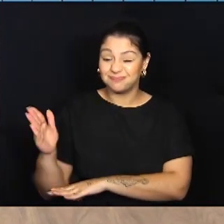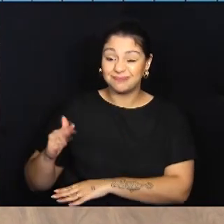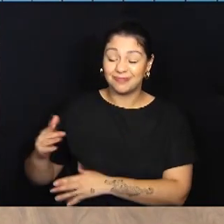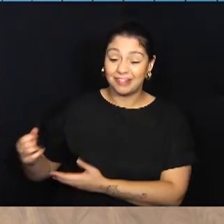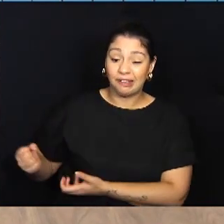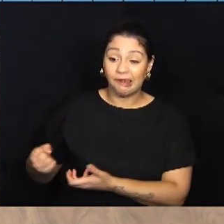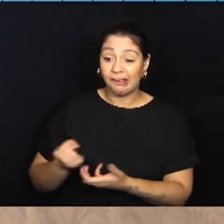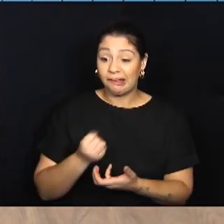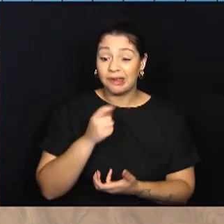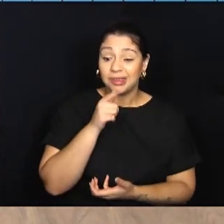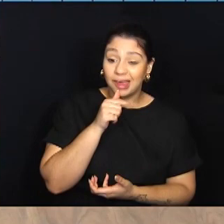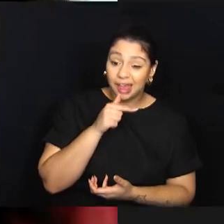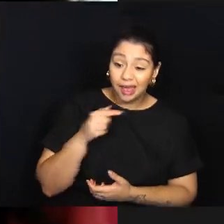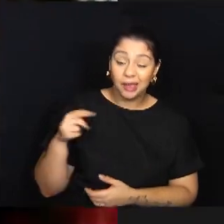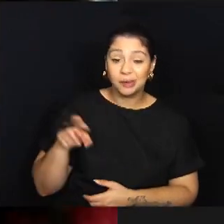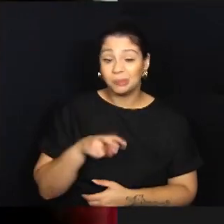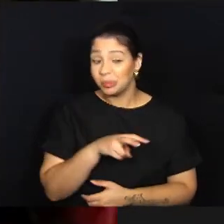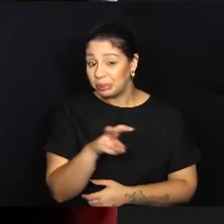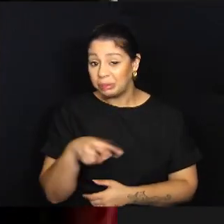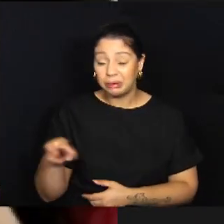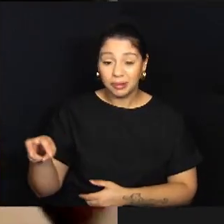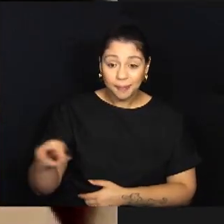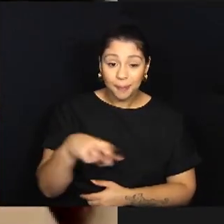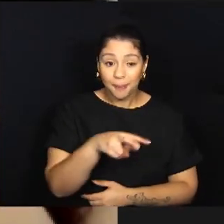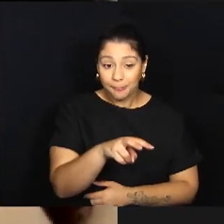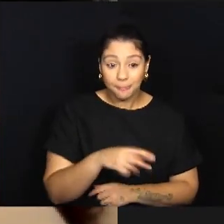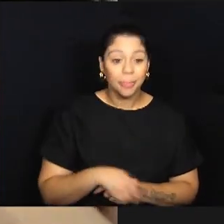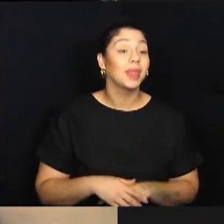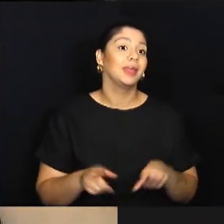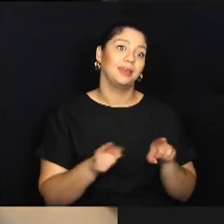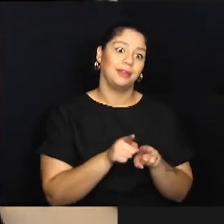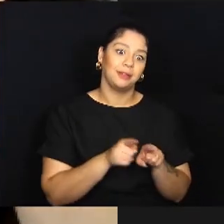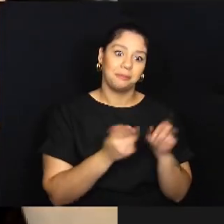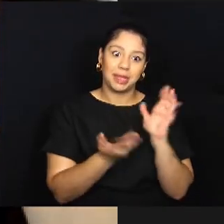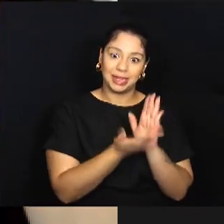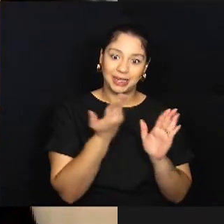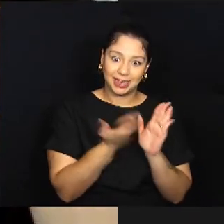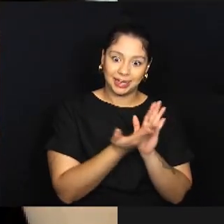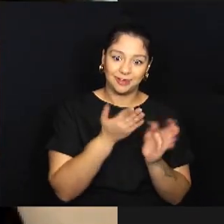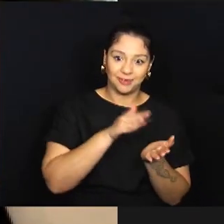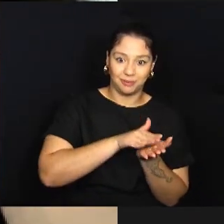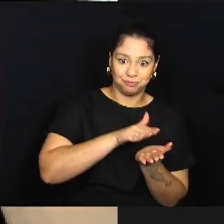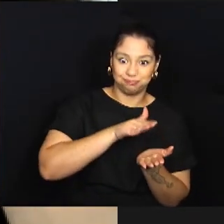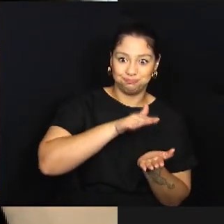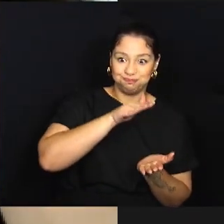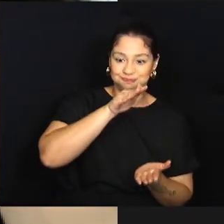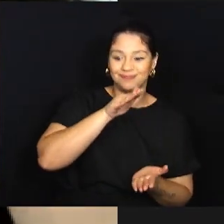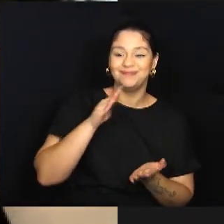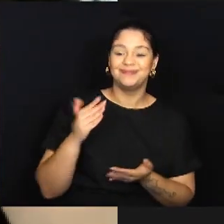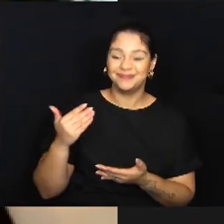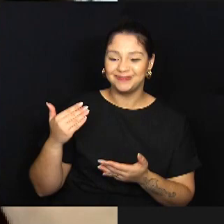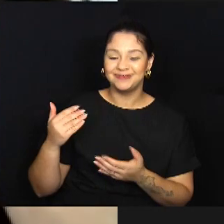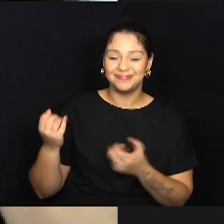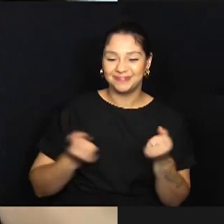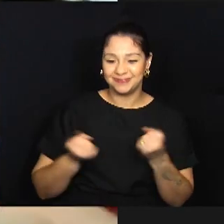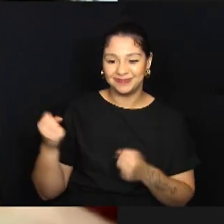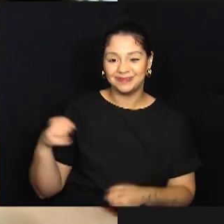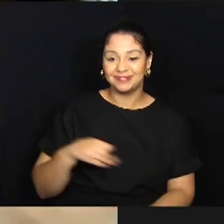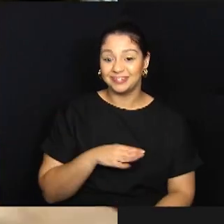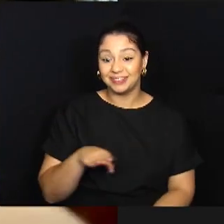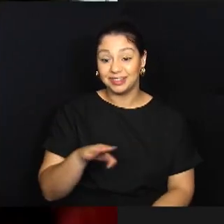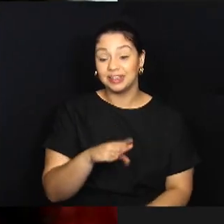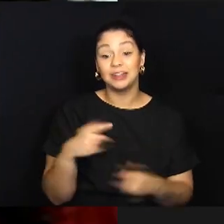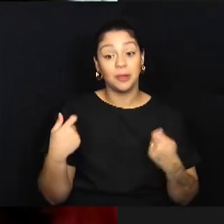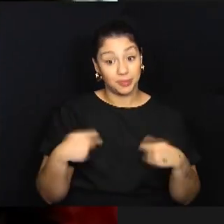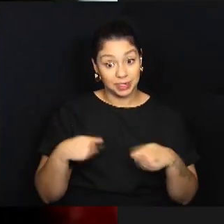água, indo para lá e para E cá. livros do Fernando Sabino, que a gente carregava para todo lugar que a gente ia. Vários livros. Então tem que ter um